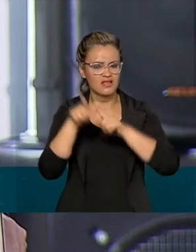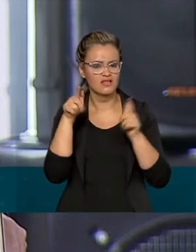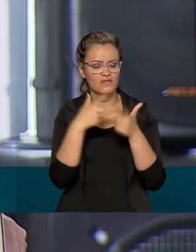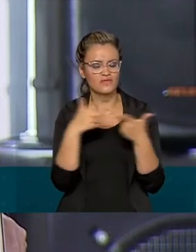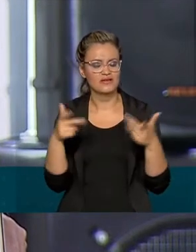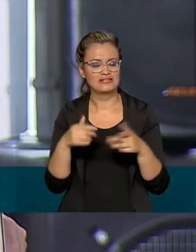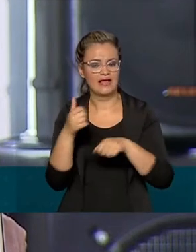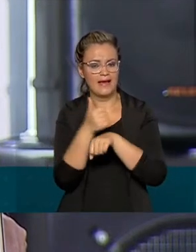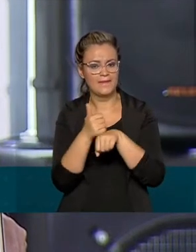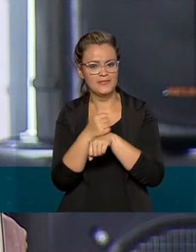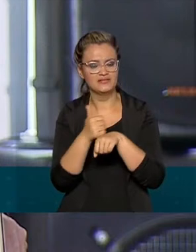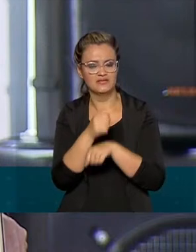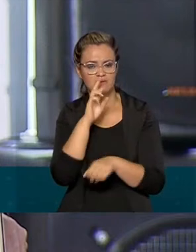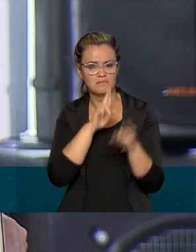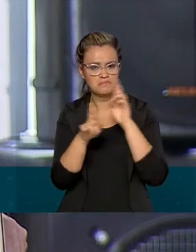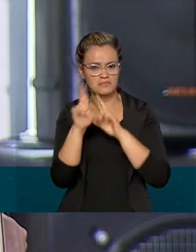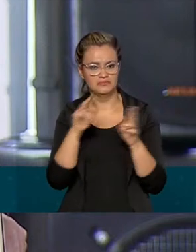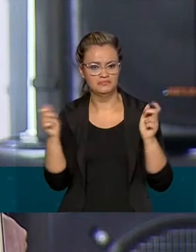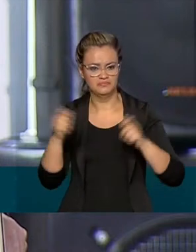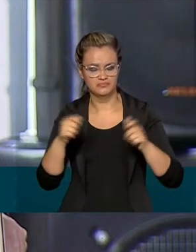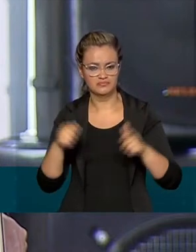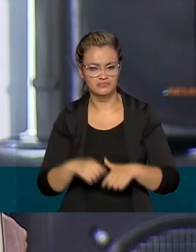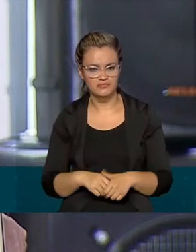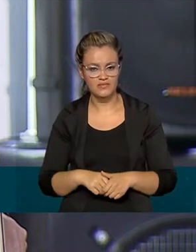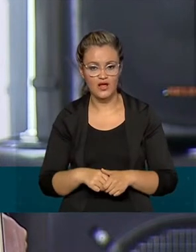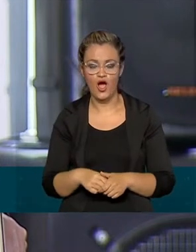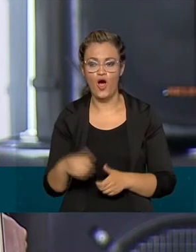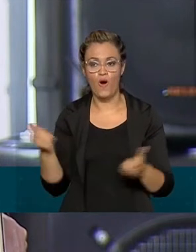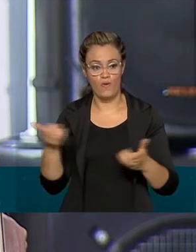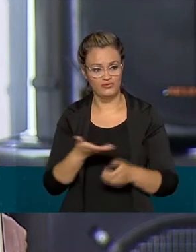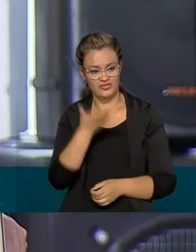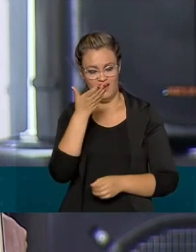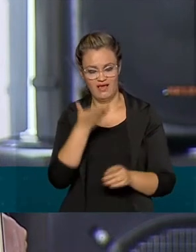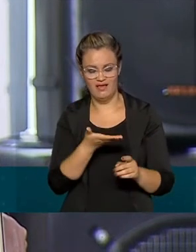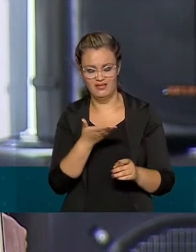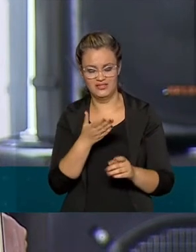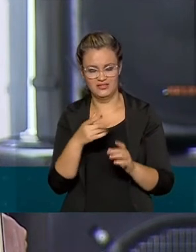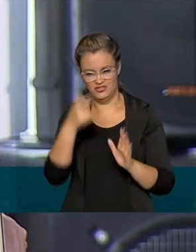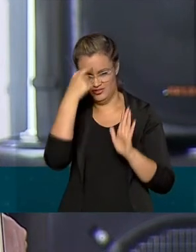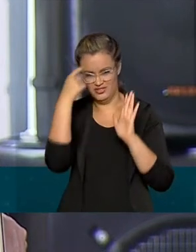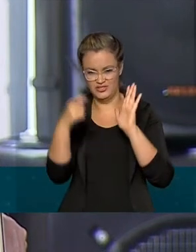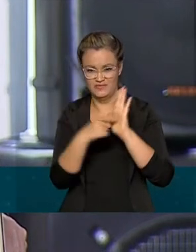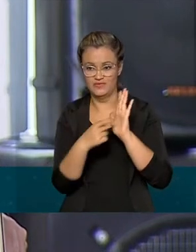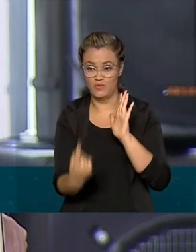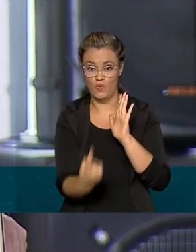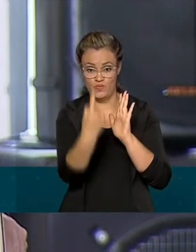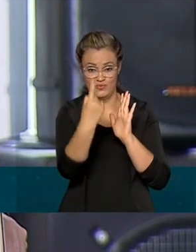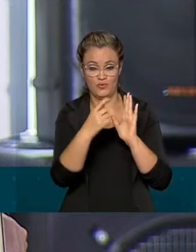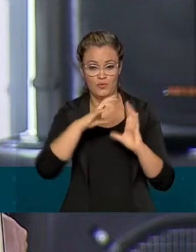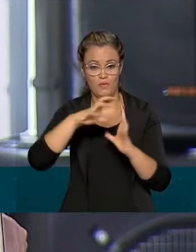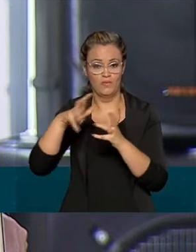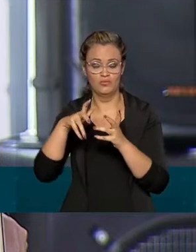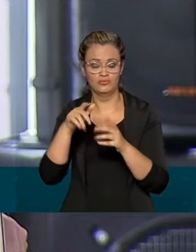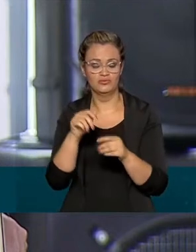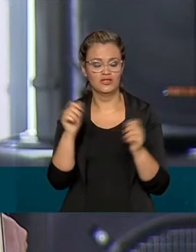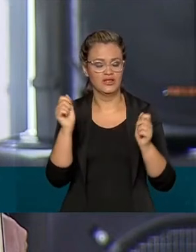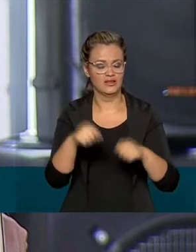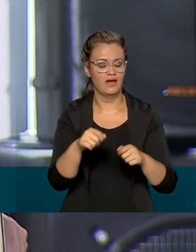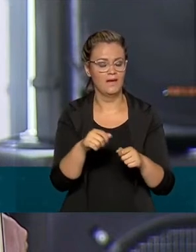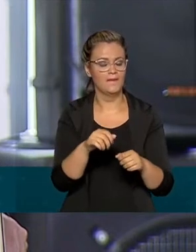sua capacidade de resposta. Hoje, o Cabo Max é o único no mundo. Além de atender cerca de